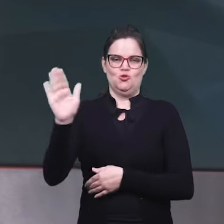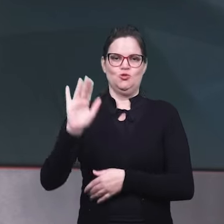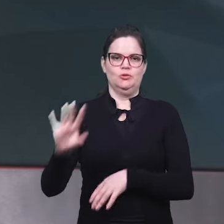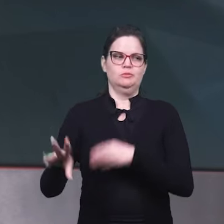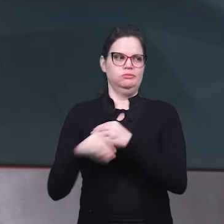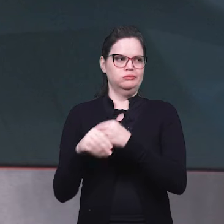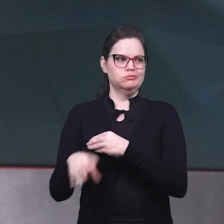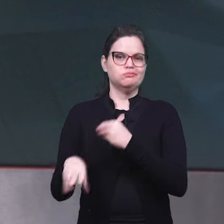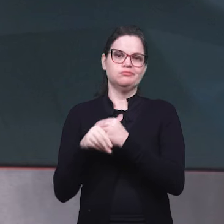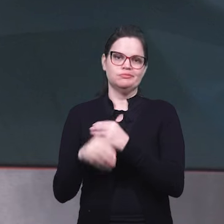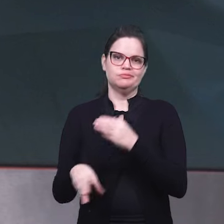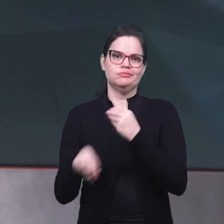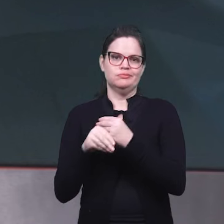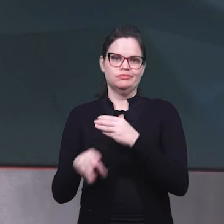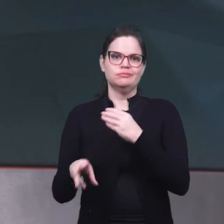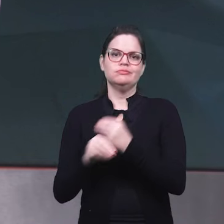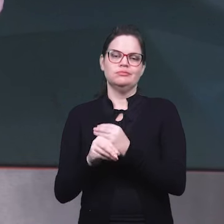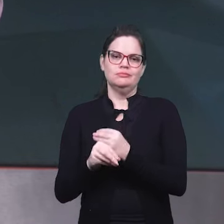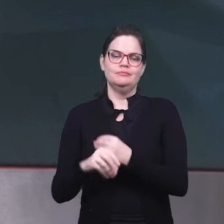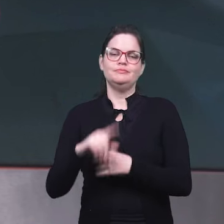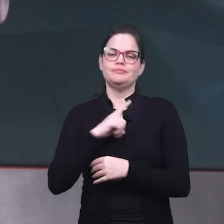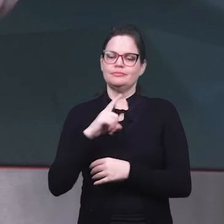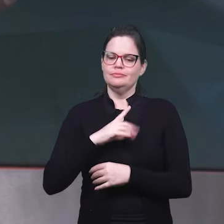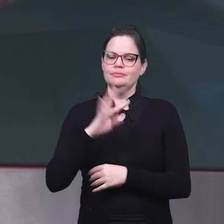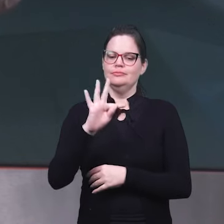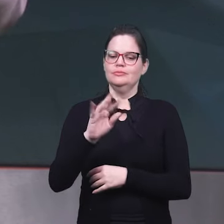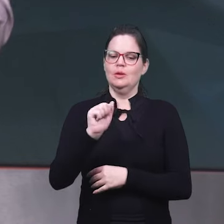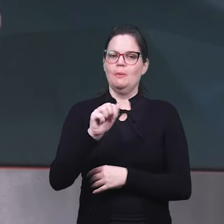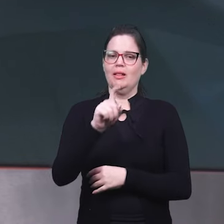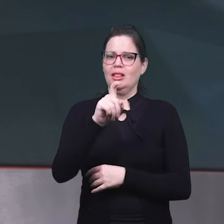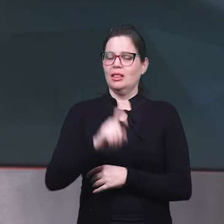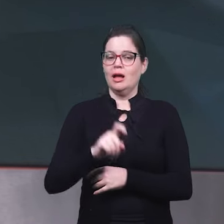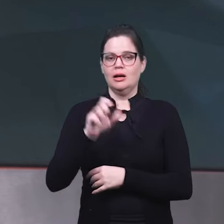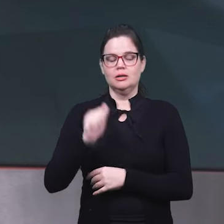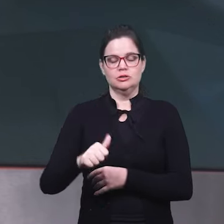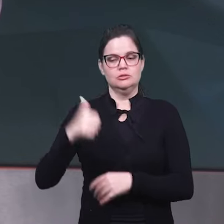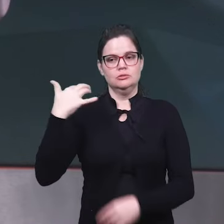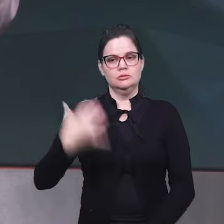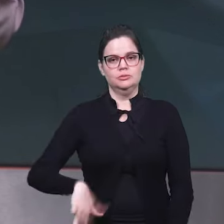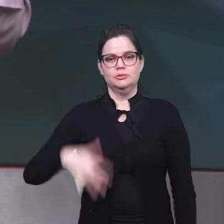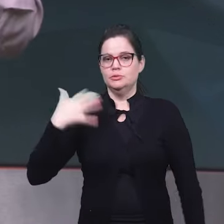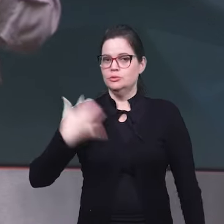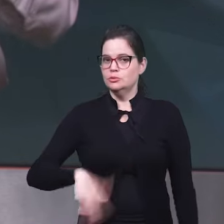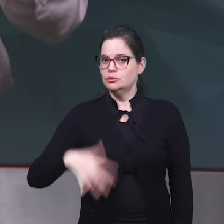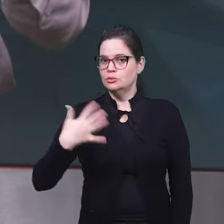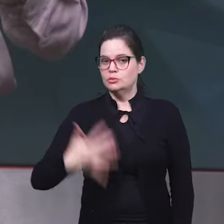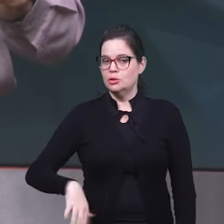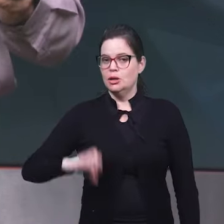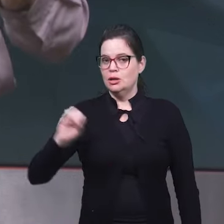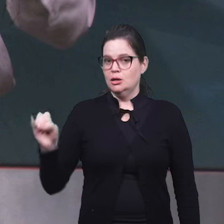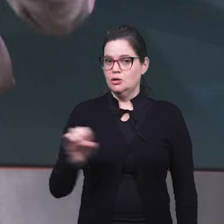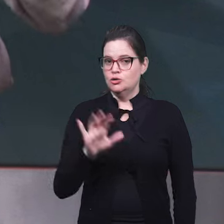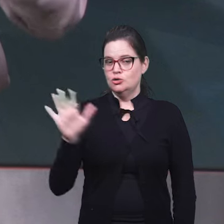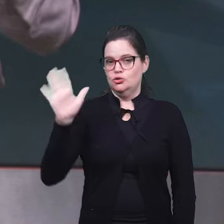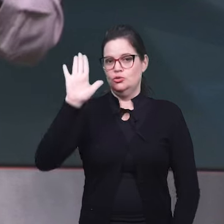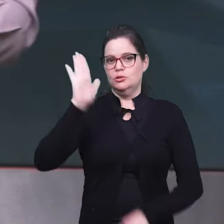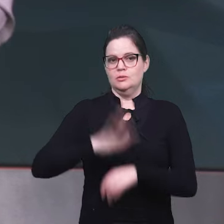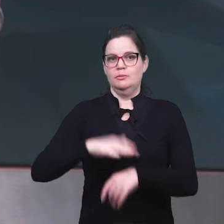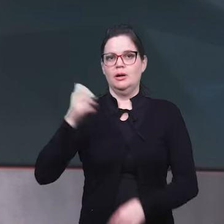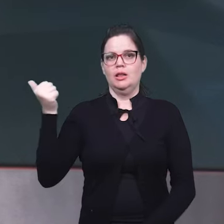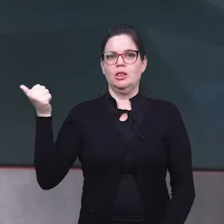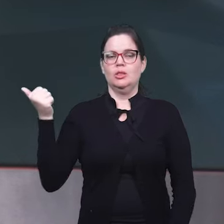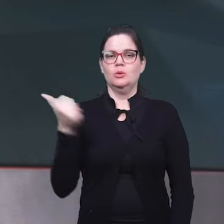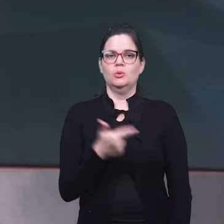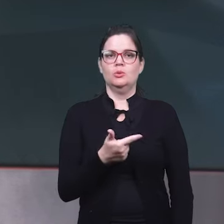juros e é uma taxa elevada, às vezes maior do